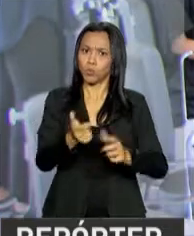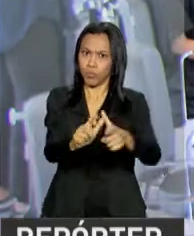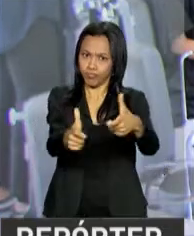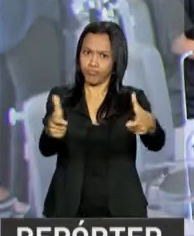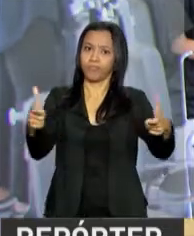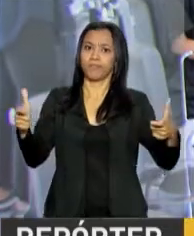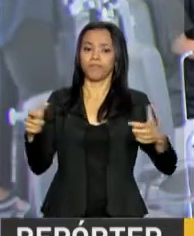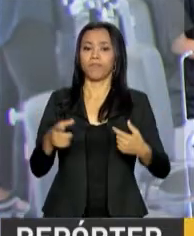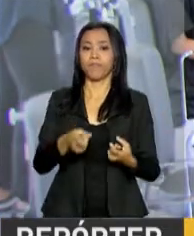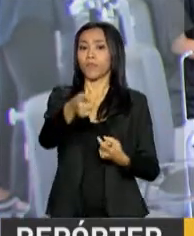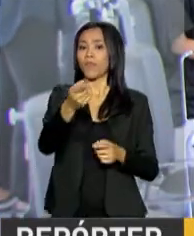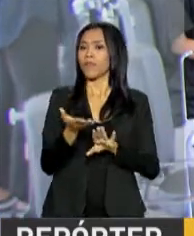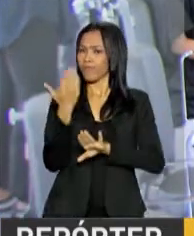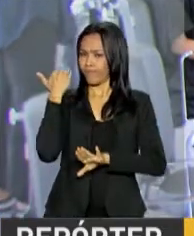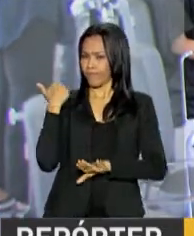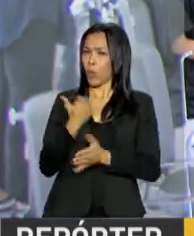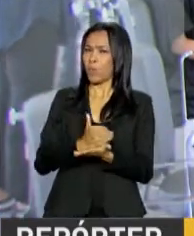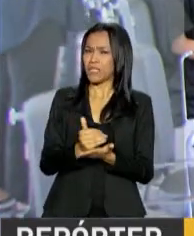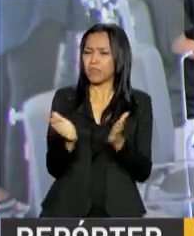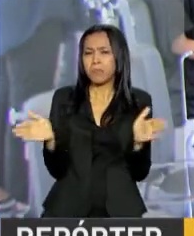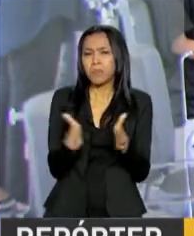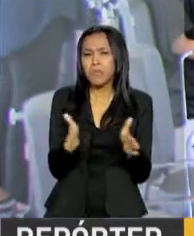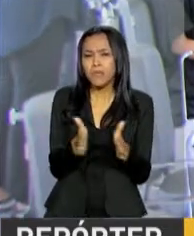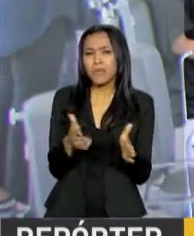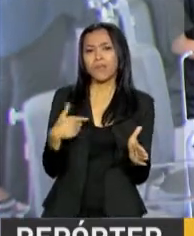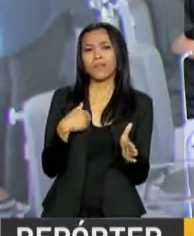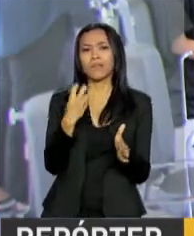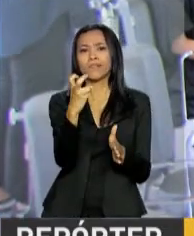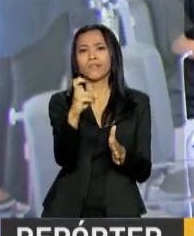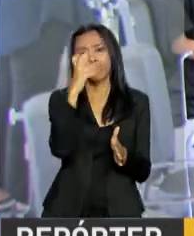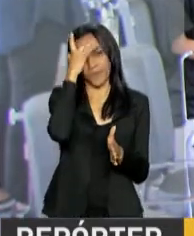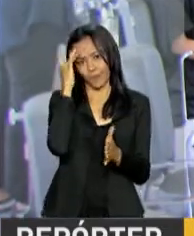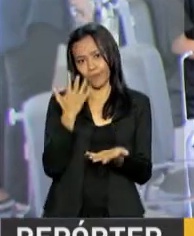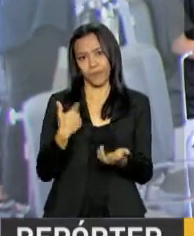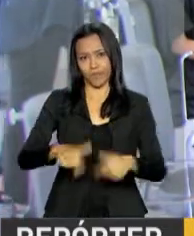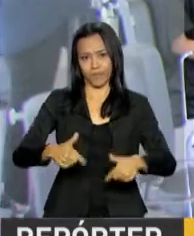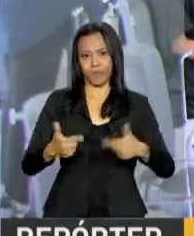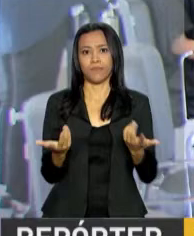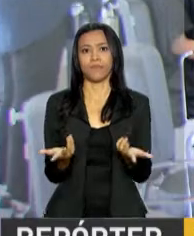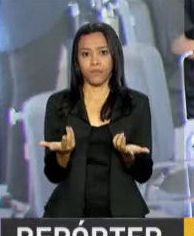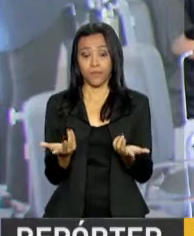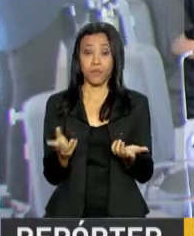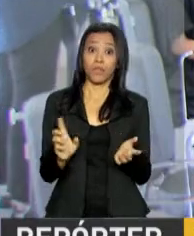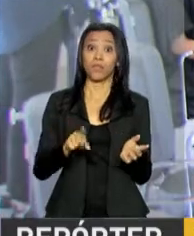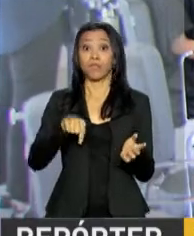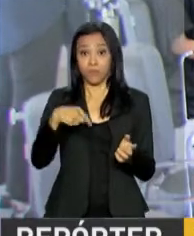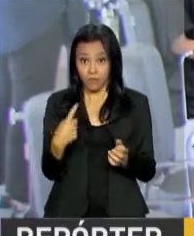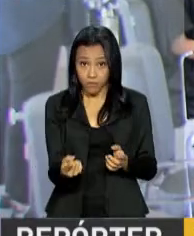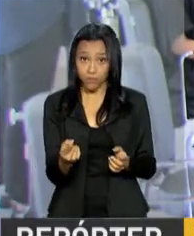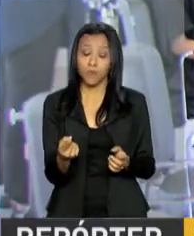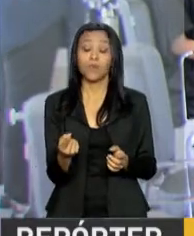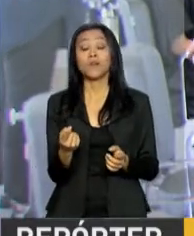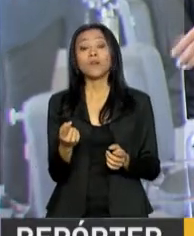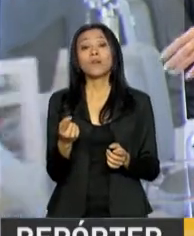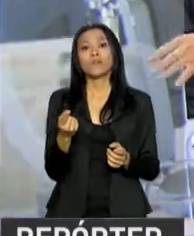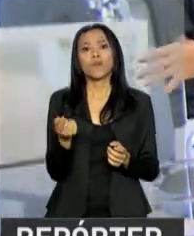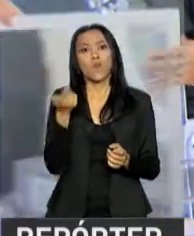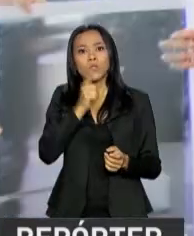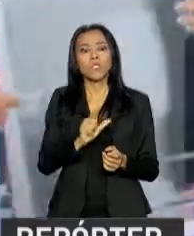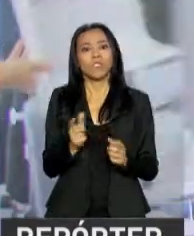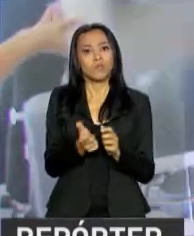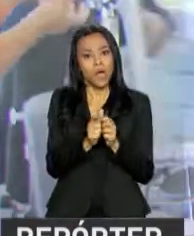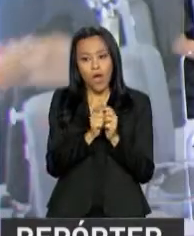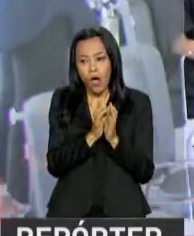nós começamos um salão pequeno tinha 5 funcionários e aí passamos a aumentar